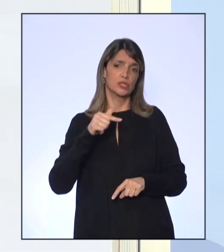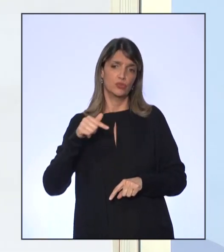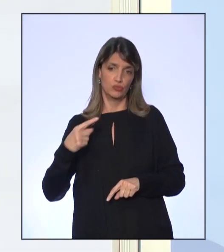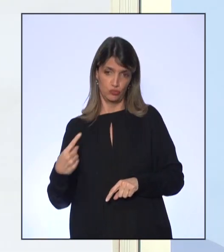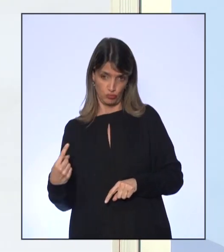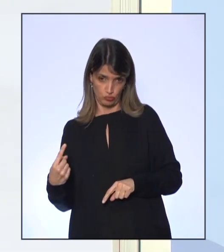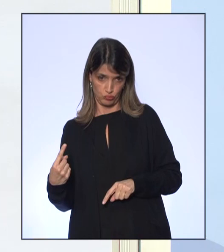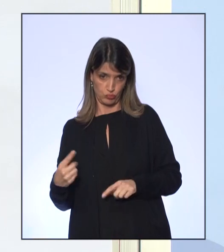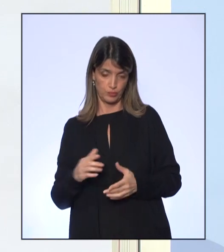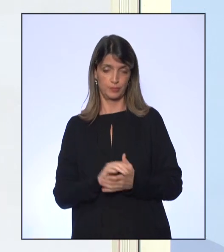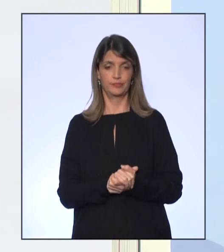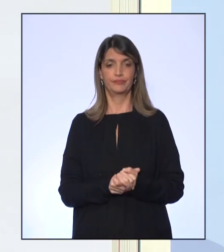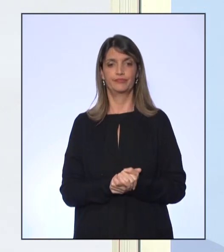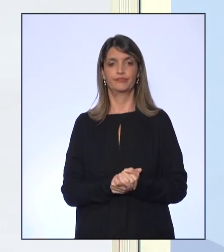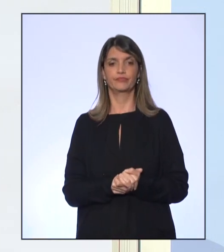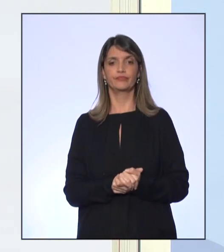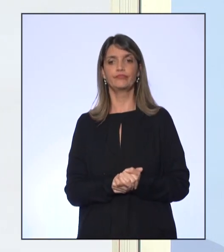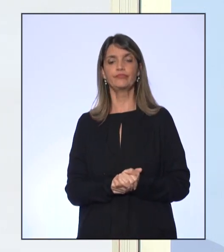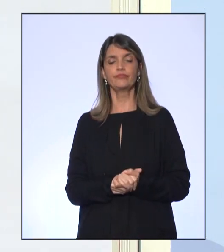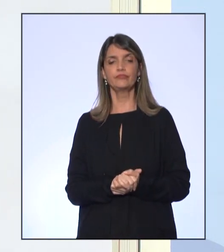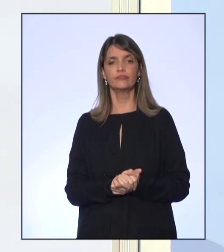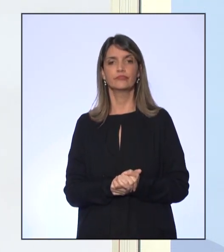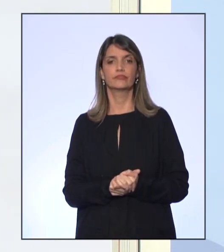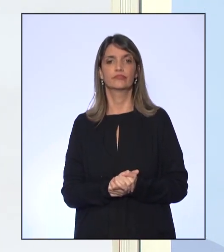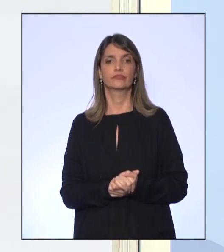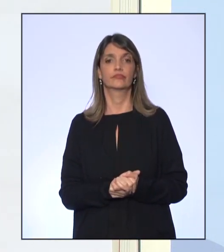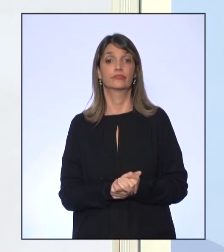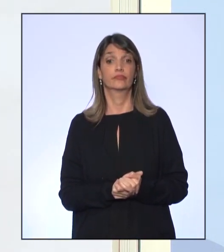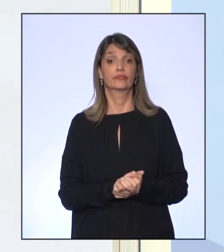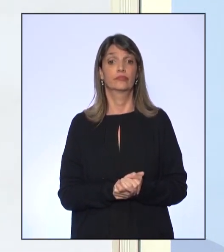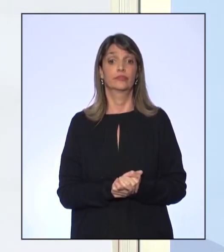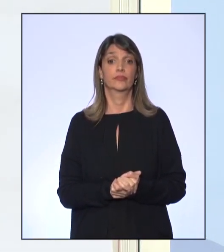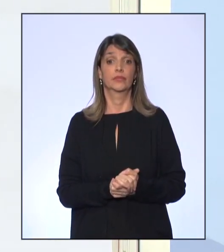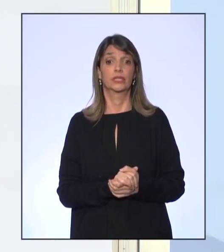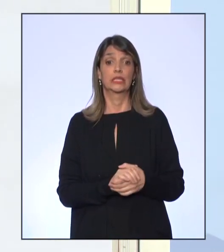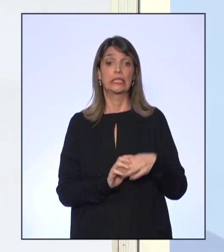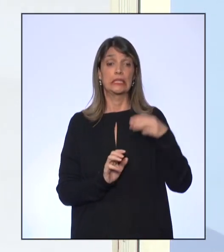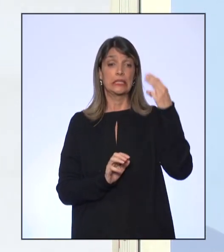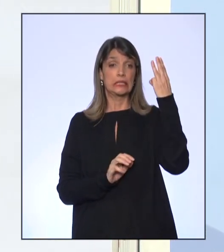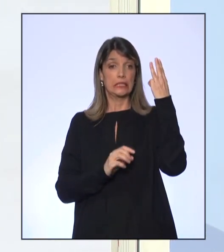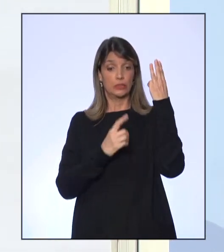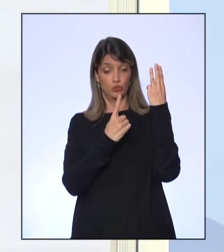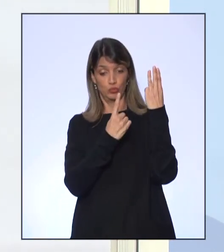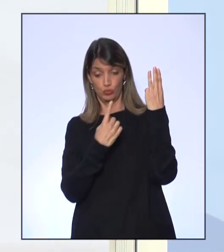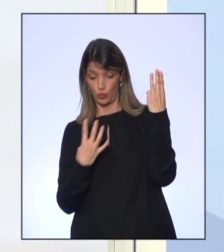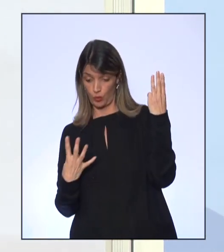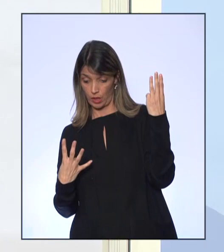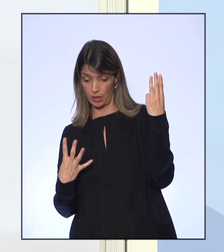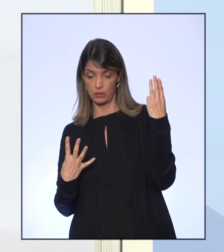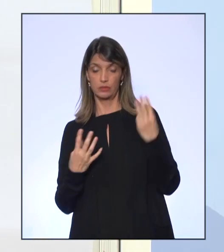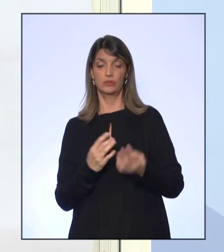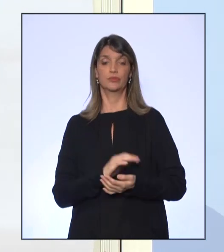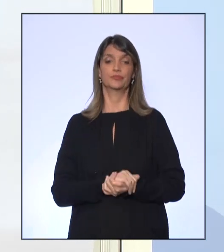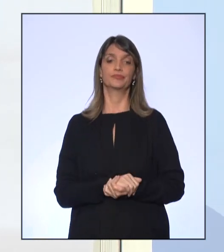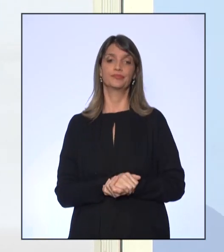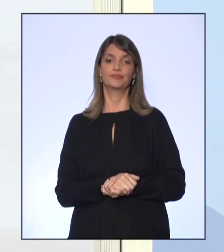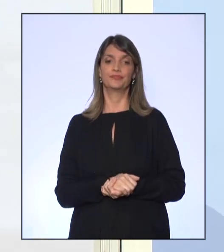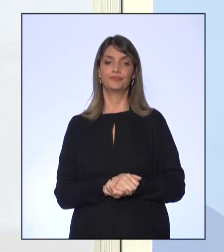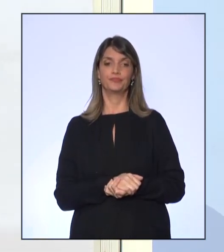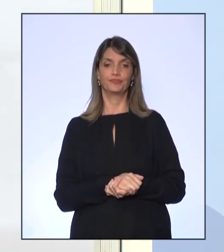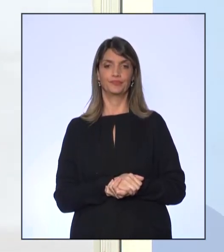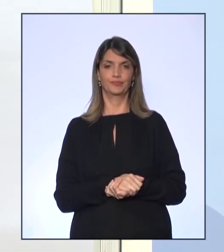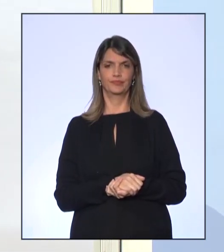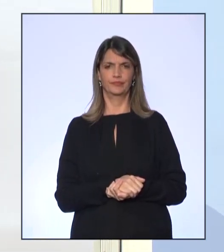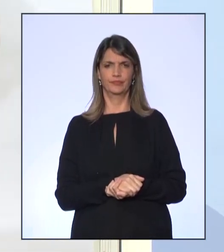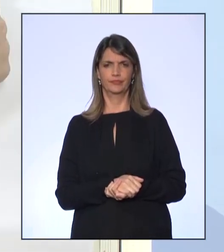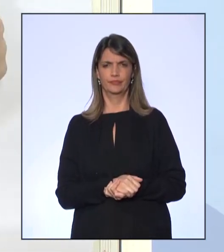vezes 7 vezes 1. Beleza? Aí eu tenho 3, 1 e 4. 3, 1 e 4. Aí